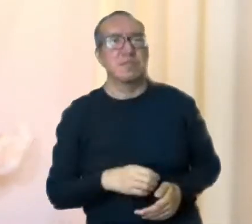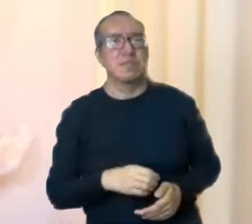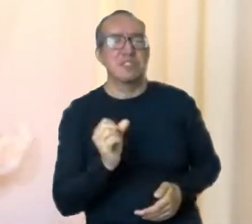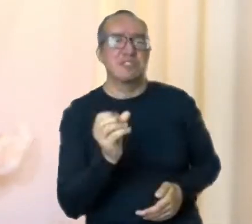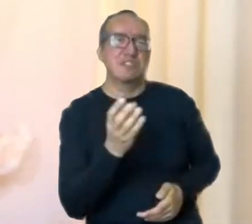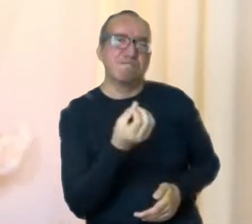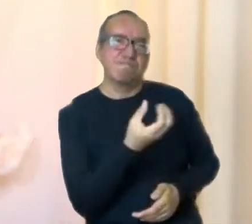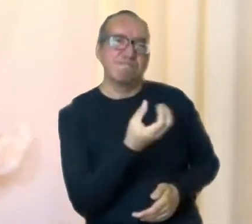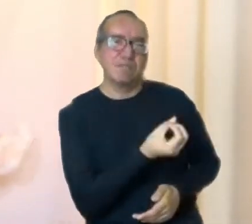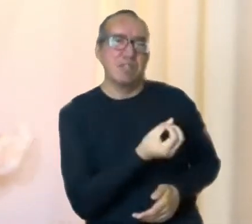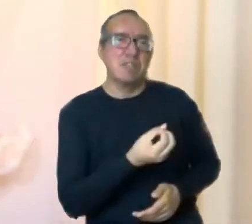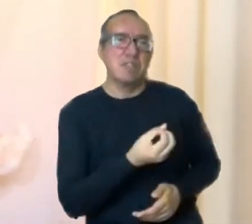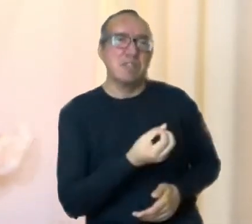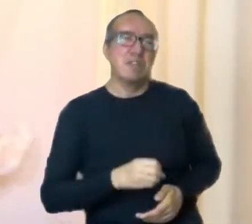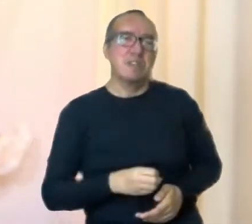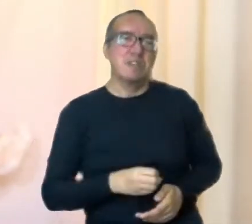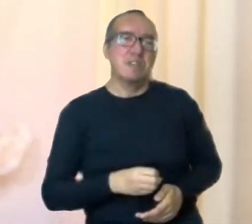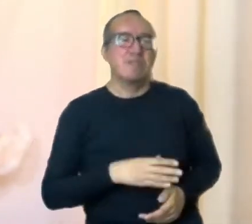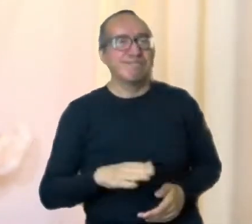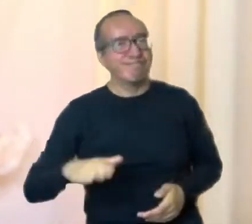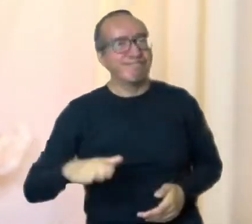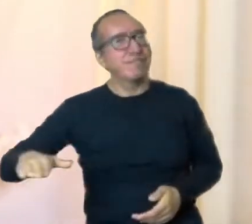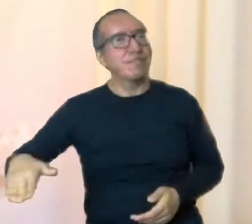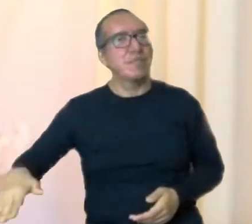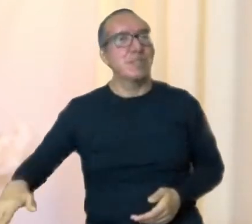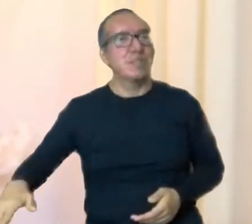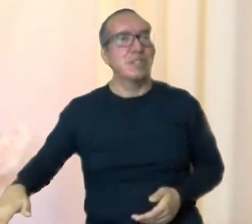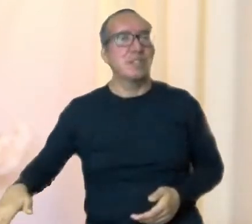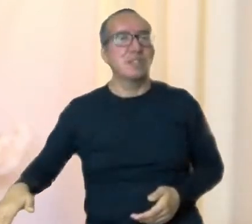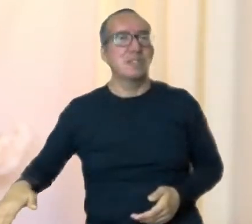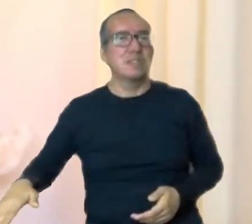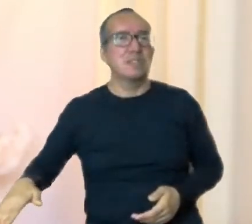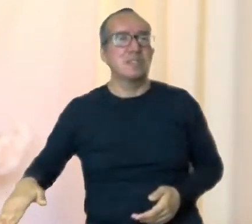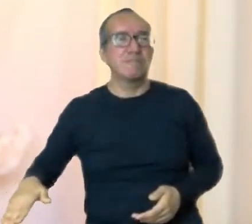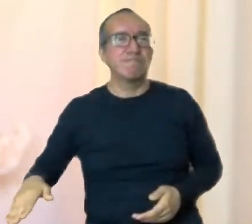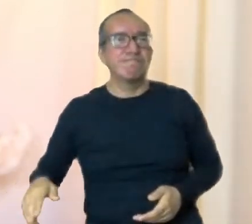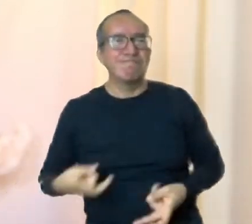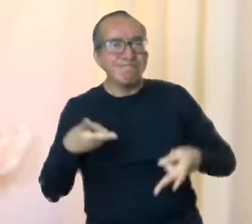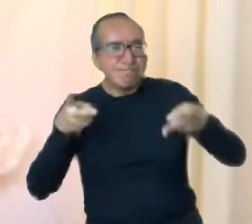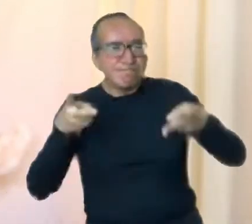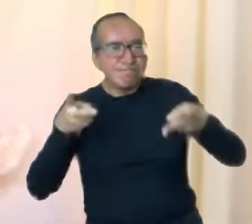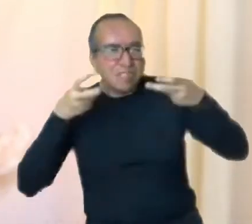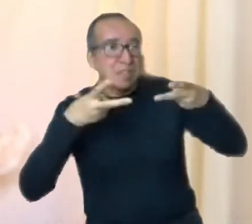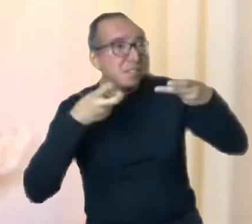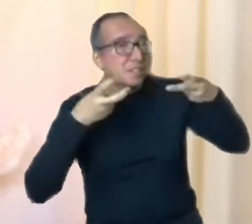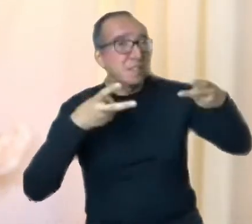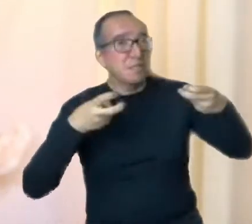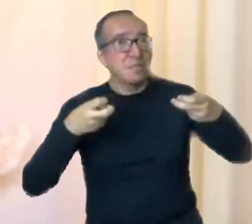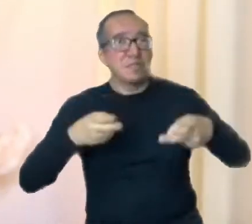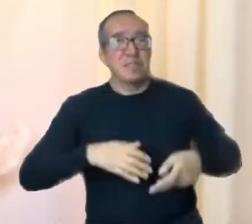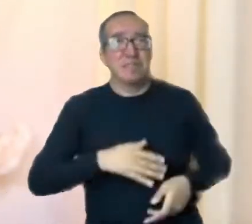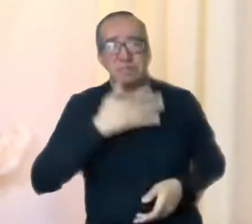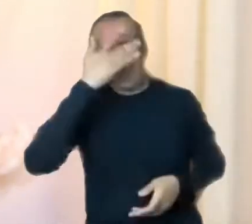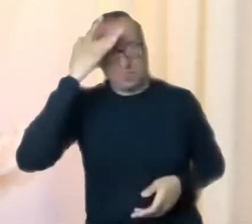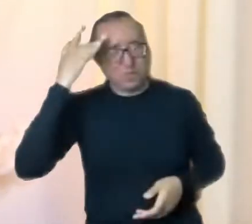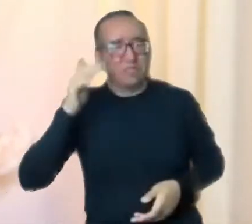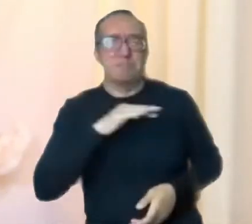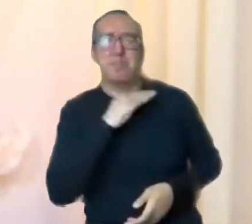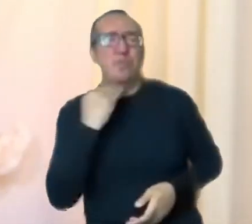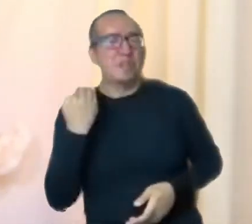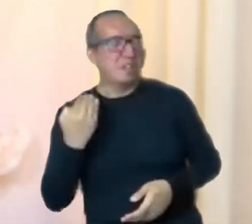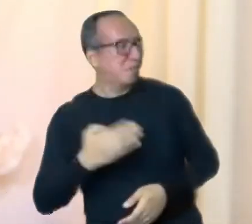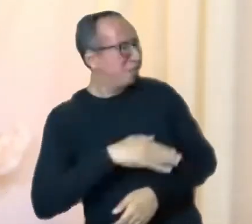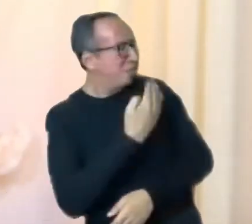Irmãos, percebam que há pessoas morrendo ao nosso redor de fome. Agora, a revista deu